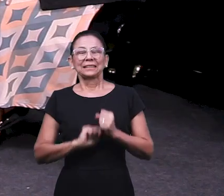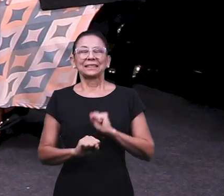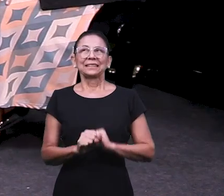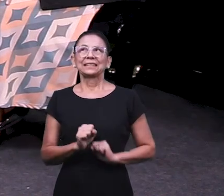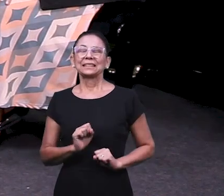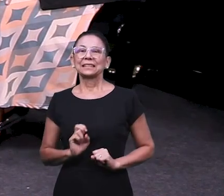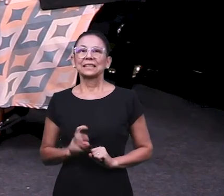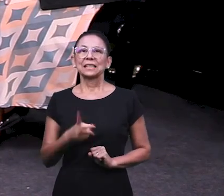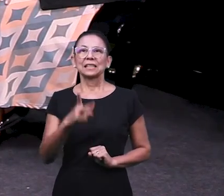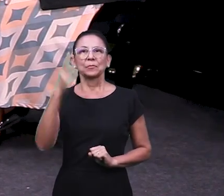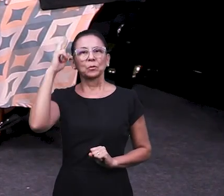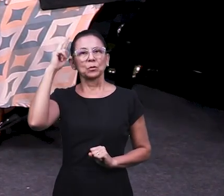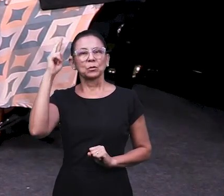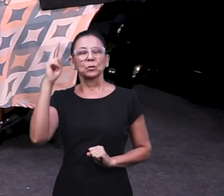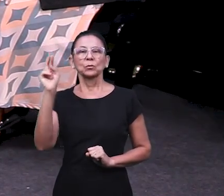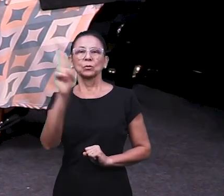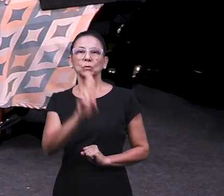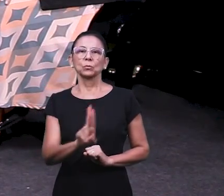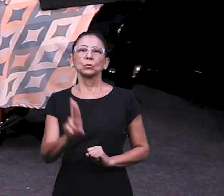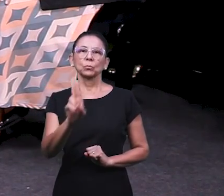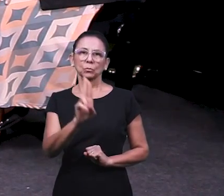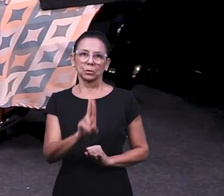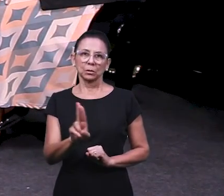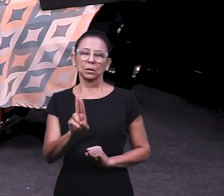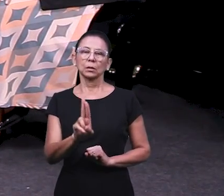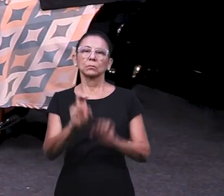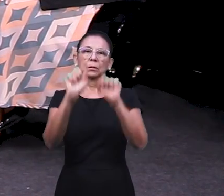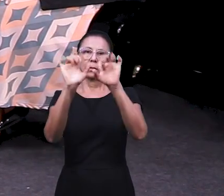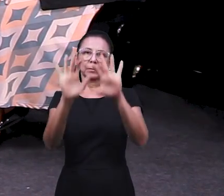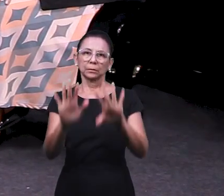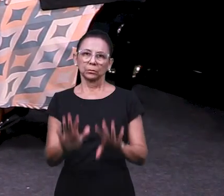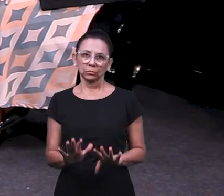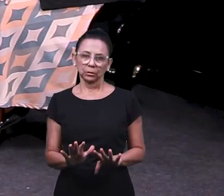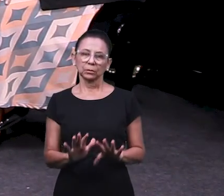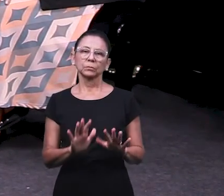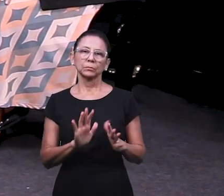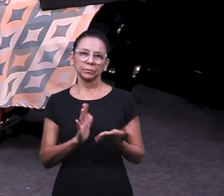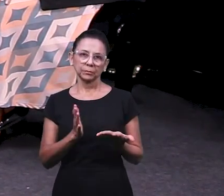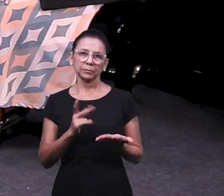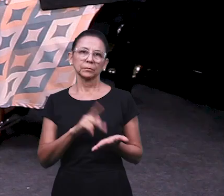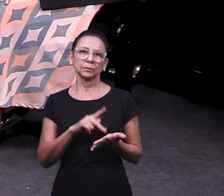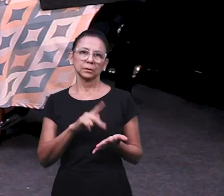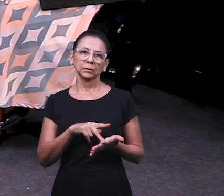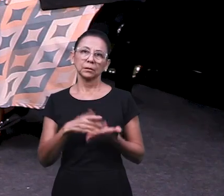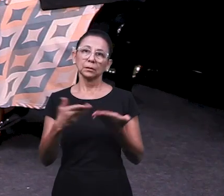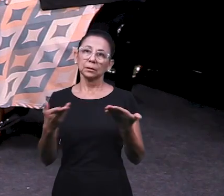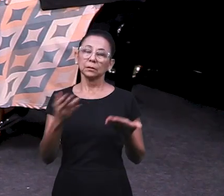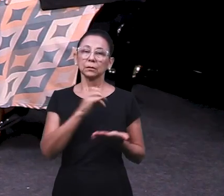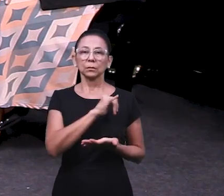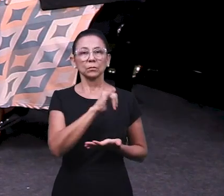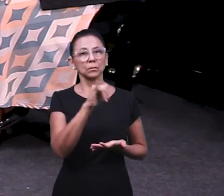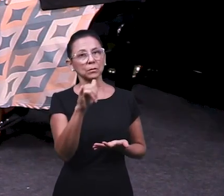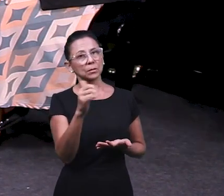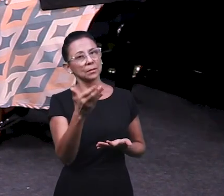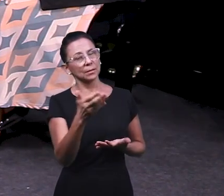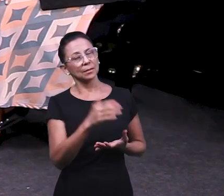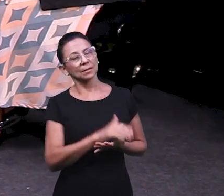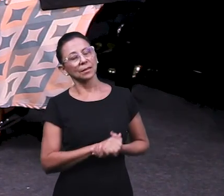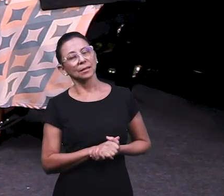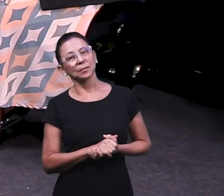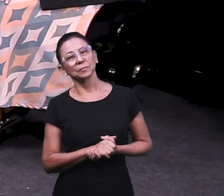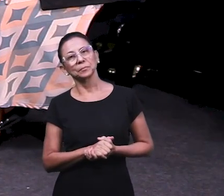Senhor continue usando, que o Senhor continue abençoando, né? Então, eu queria deixar para você, se